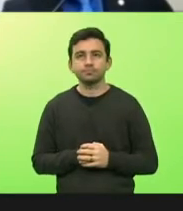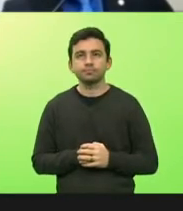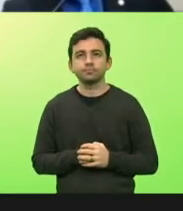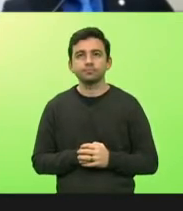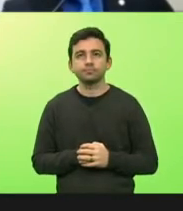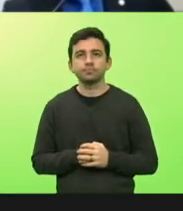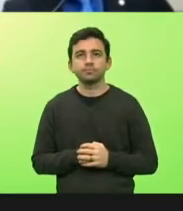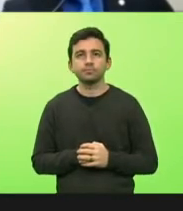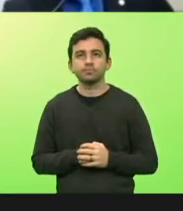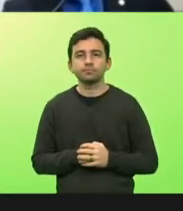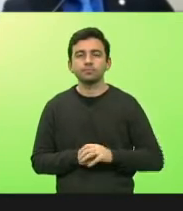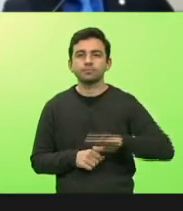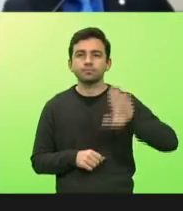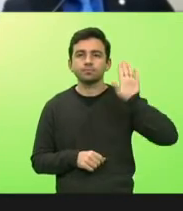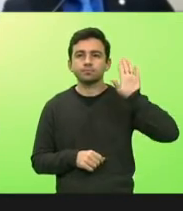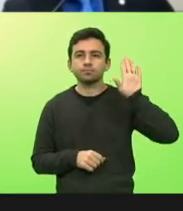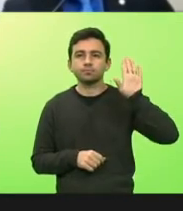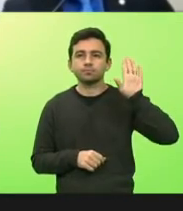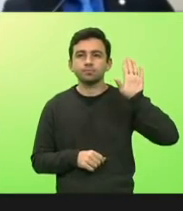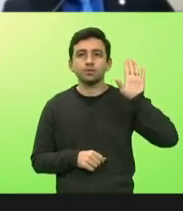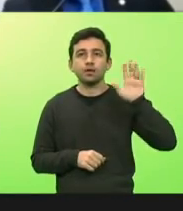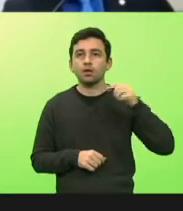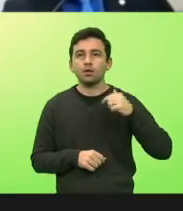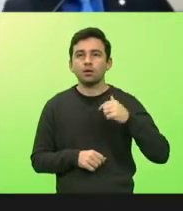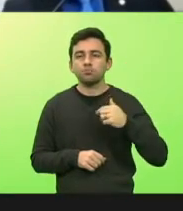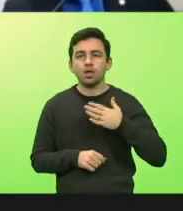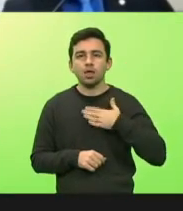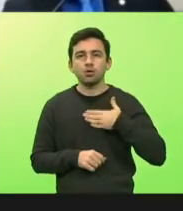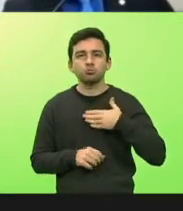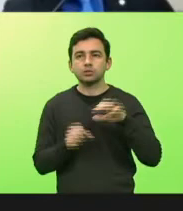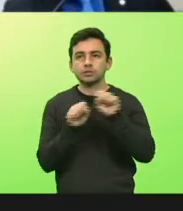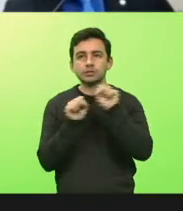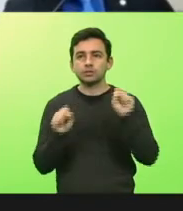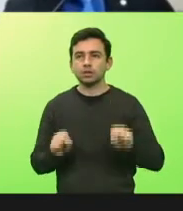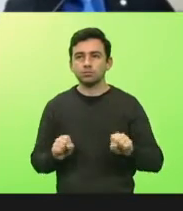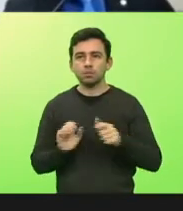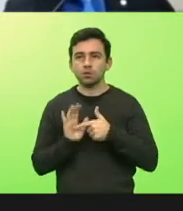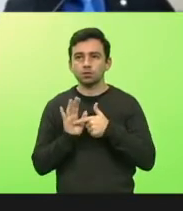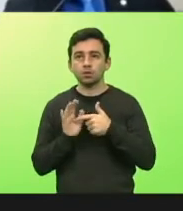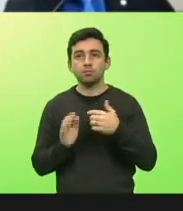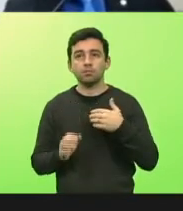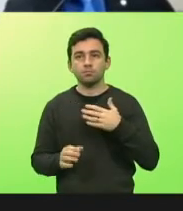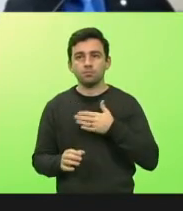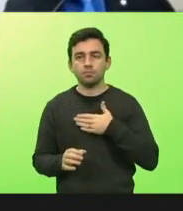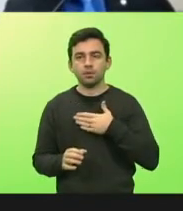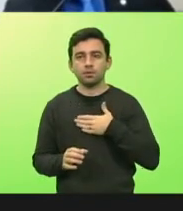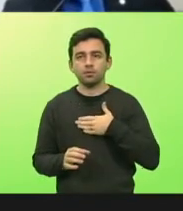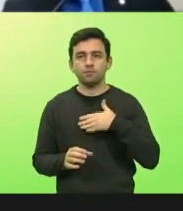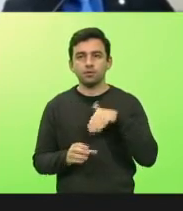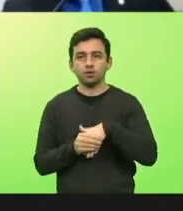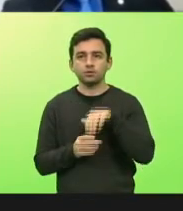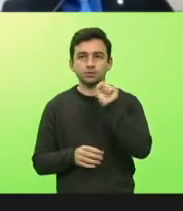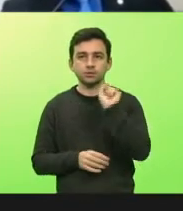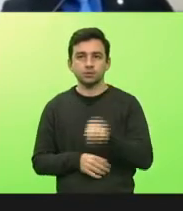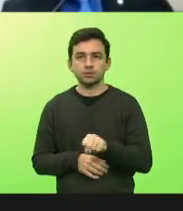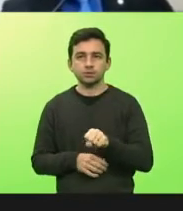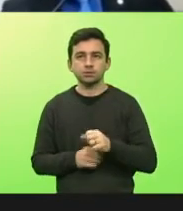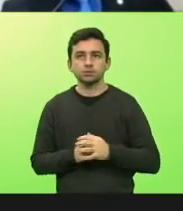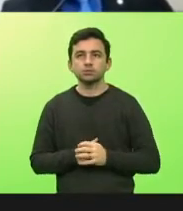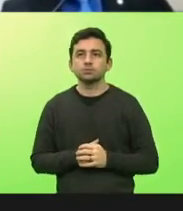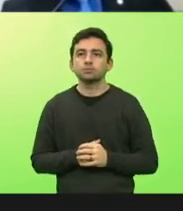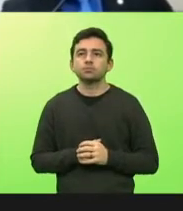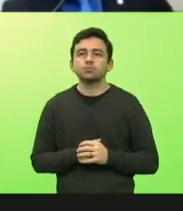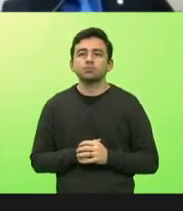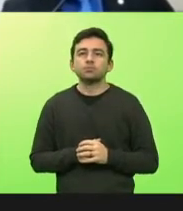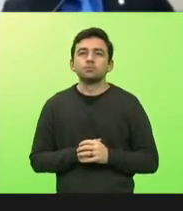Questão de ordem, senhor presidente. Não estava aparecendo no sistema. Por favor, registrar o voto da deputada Ana, sim. Obrigada. Deputada Ana Campagnolo